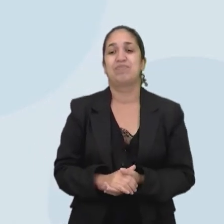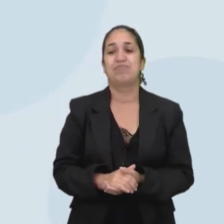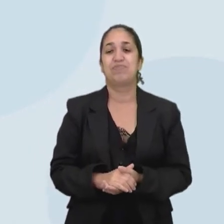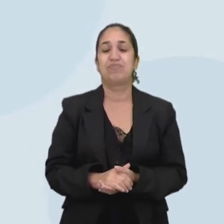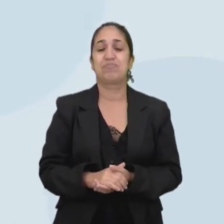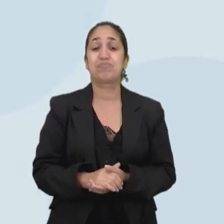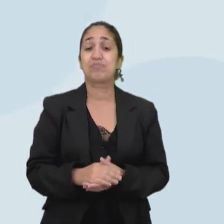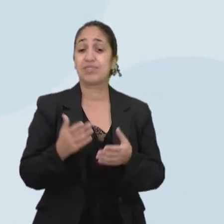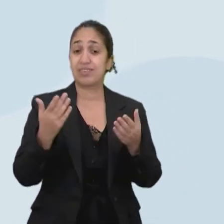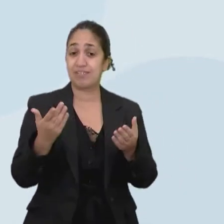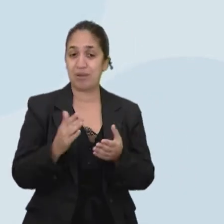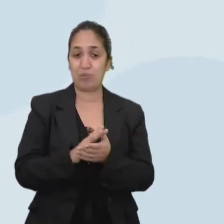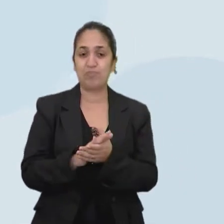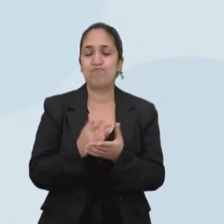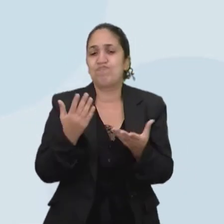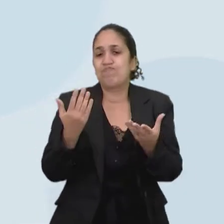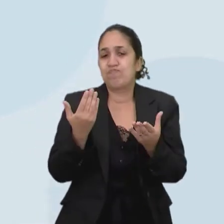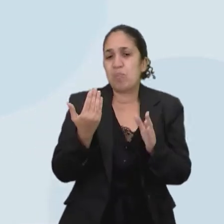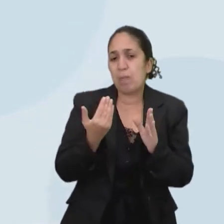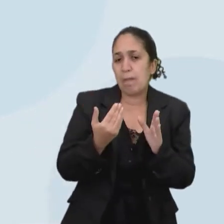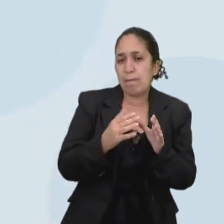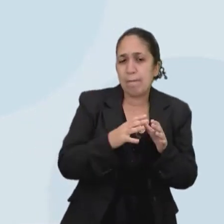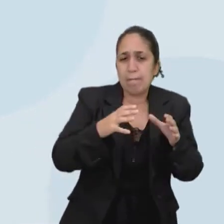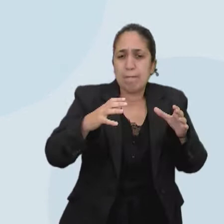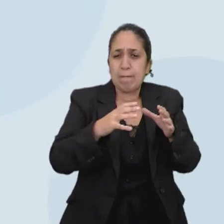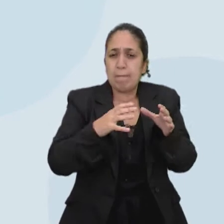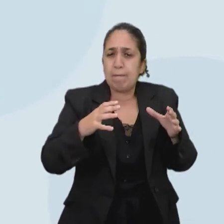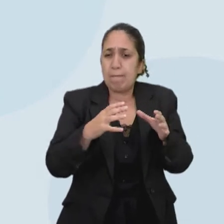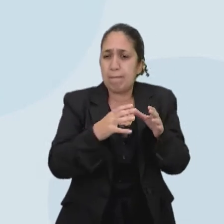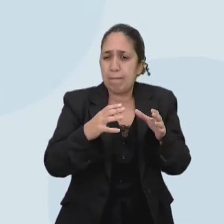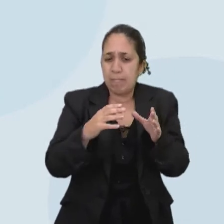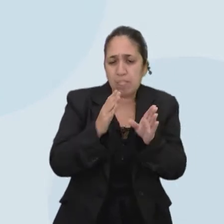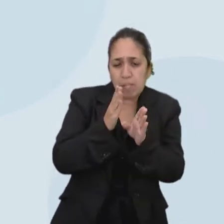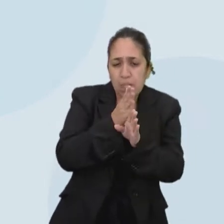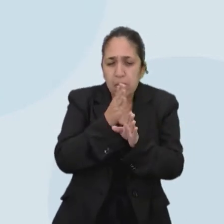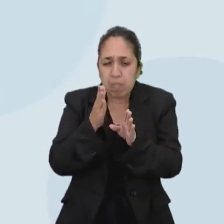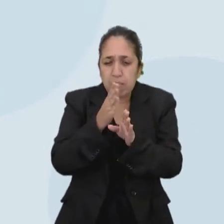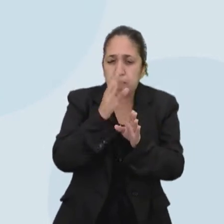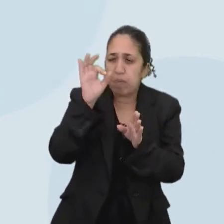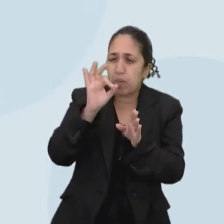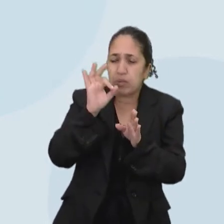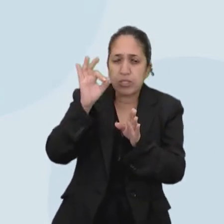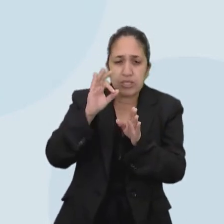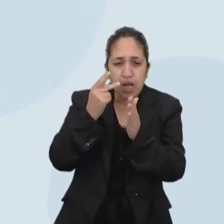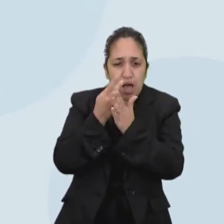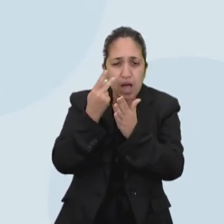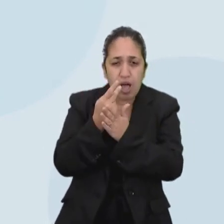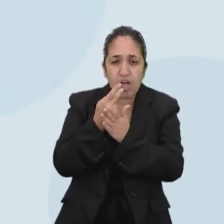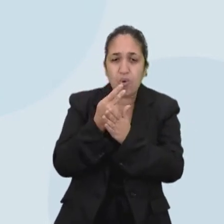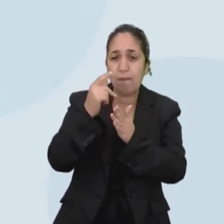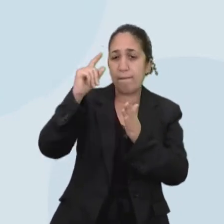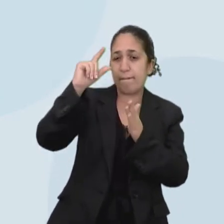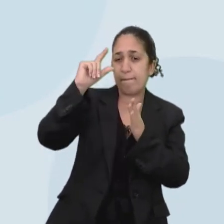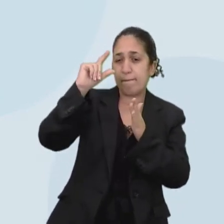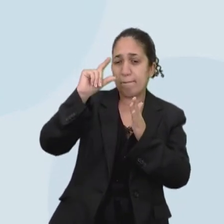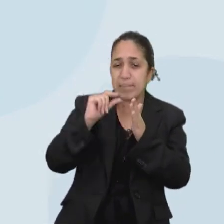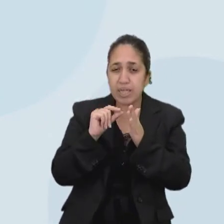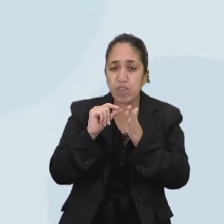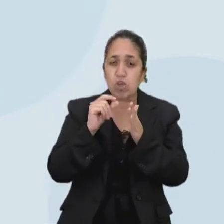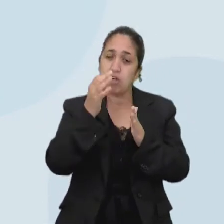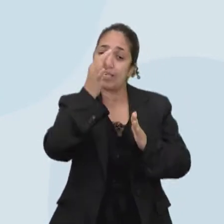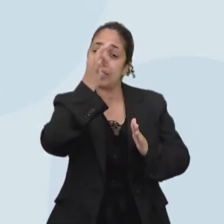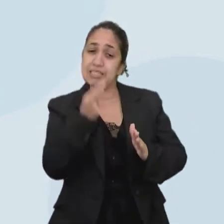Tá? Então, quanto maior for o índice percentual da margem de erro, menor será a precisão dos